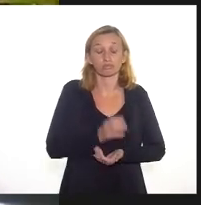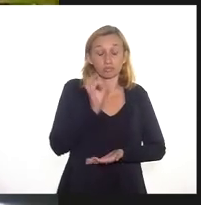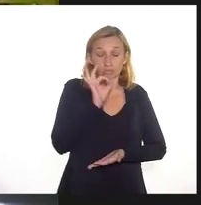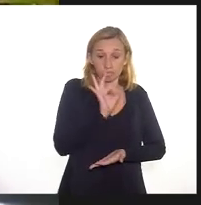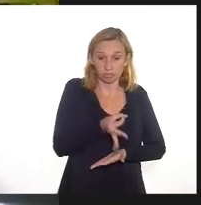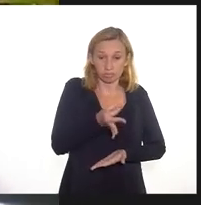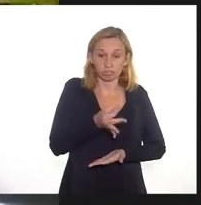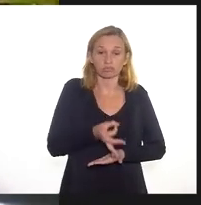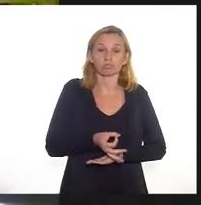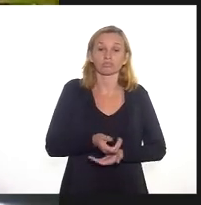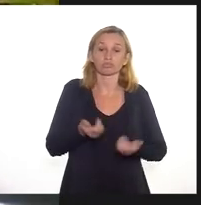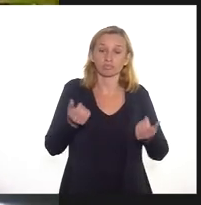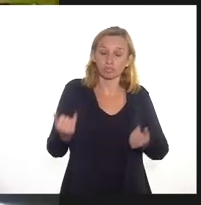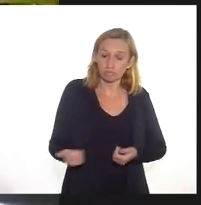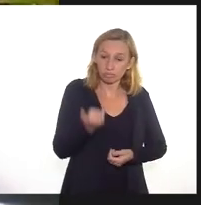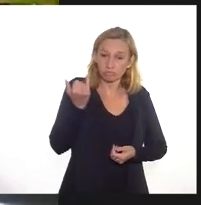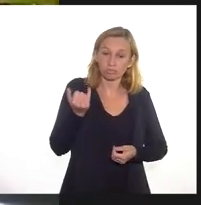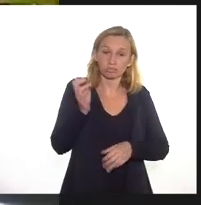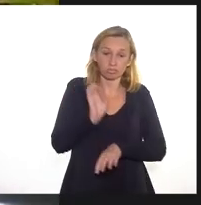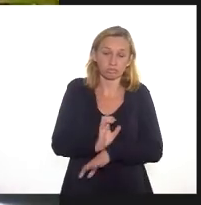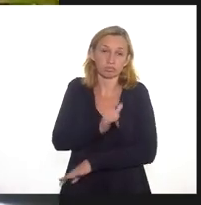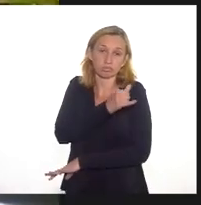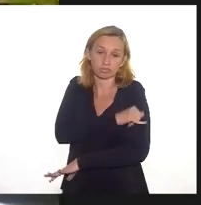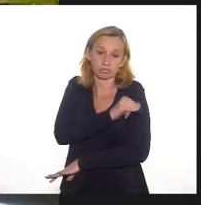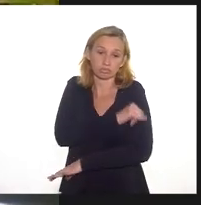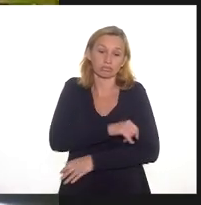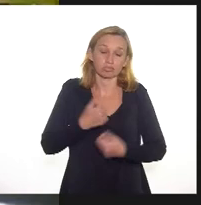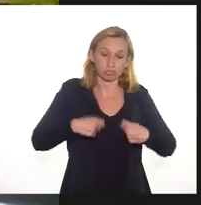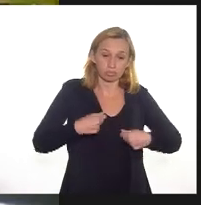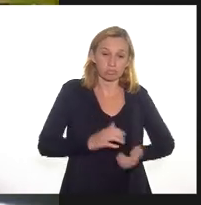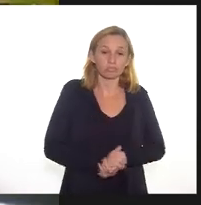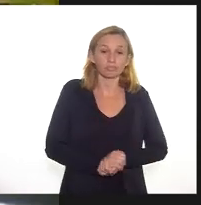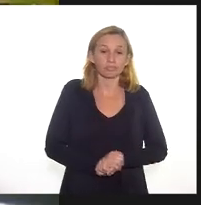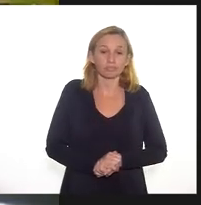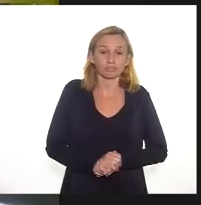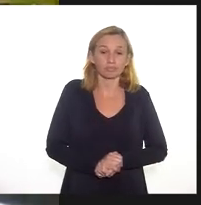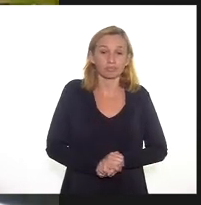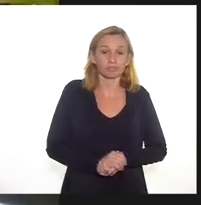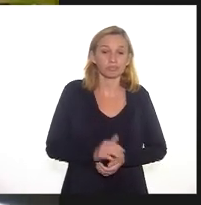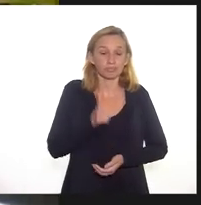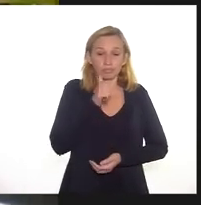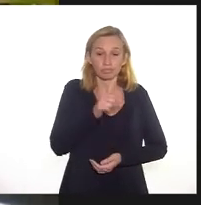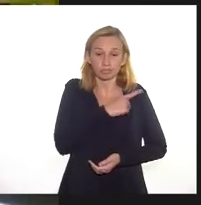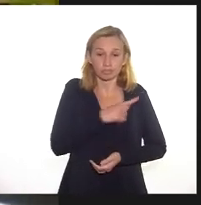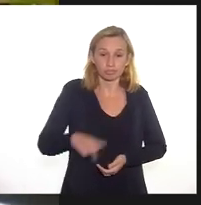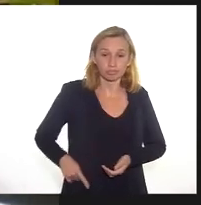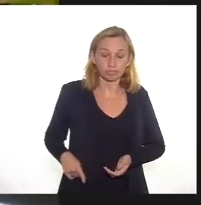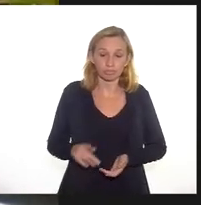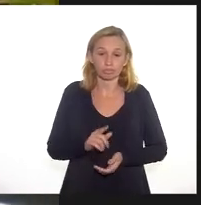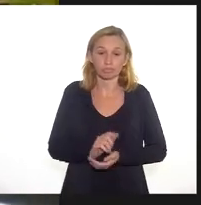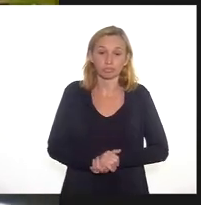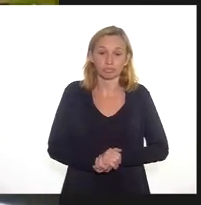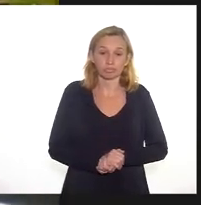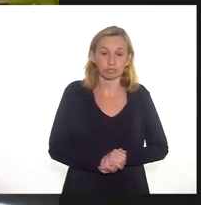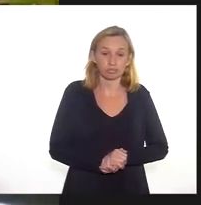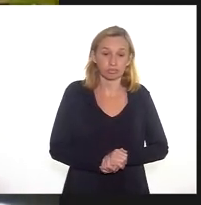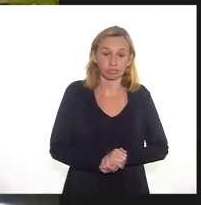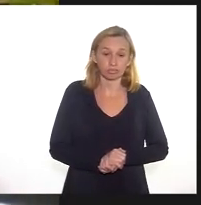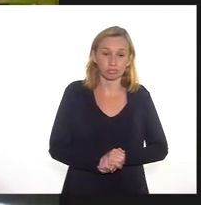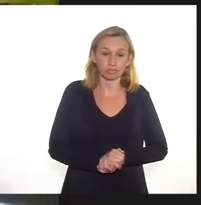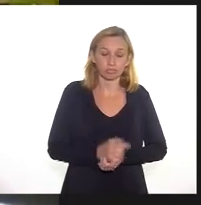concreta e necessária que o Estado do Rio de Janeiro precisa. Senhora presidenta, para além